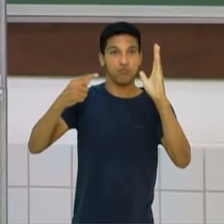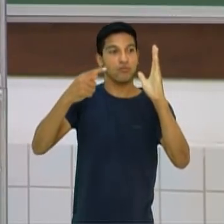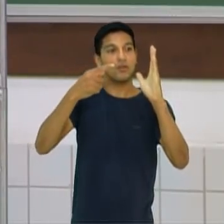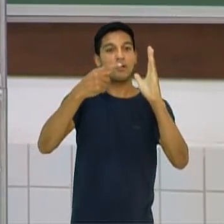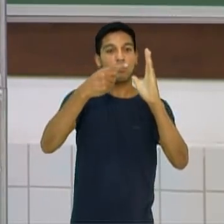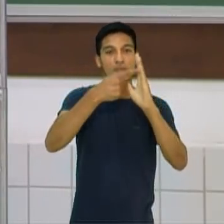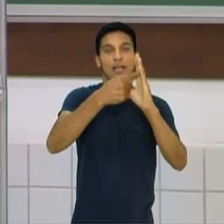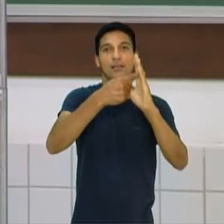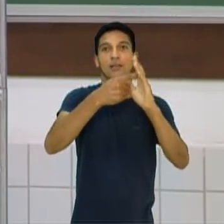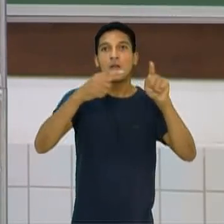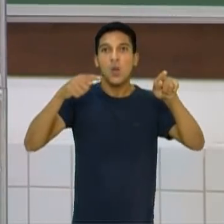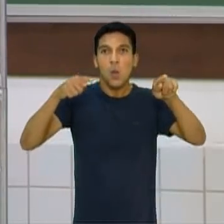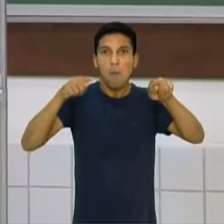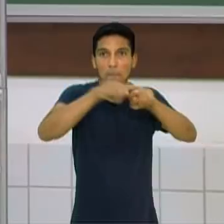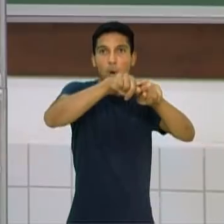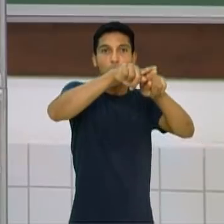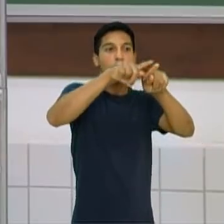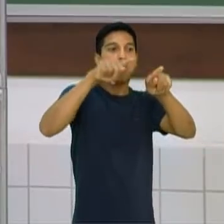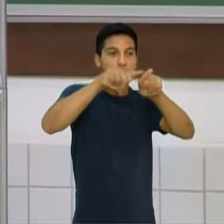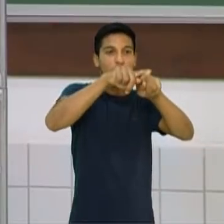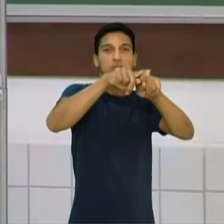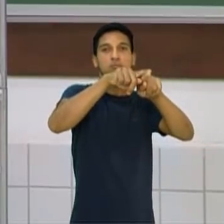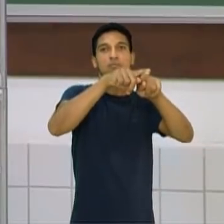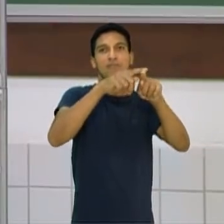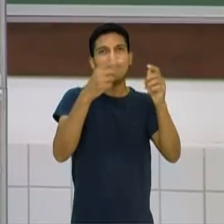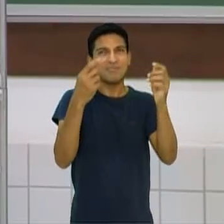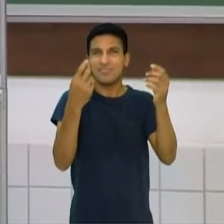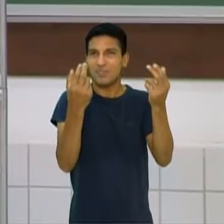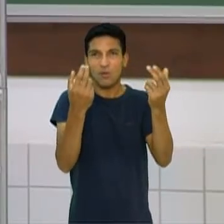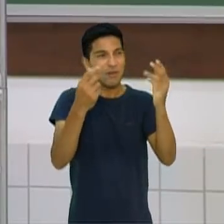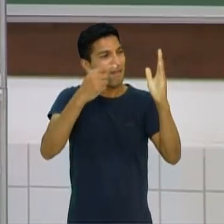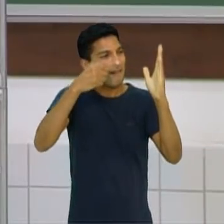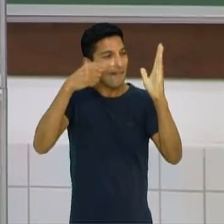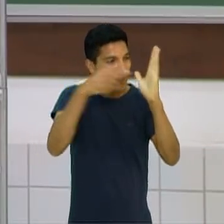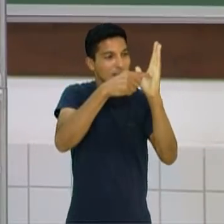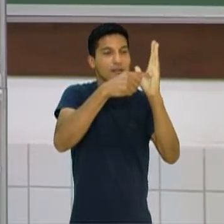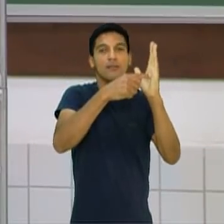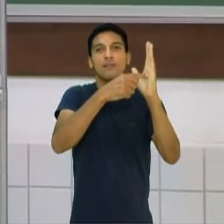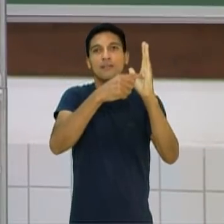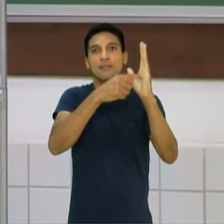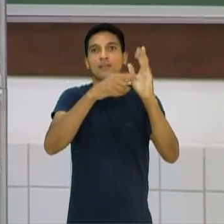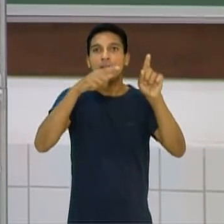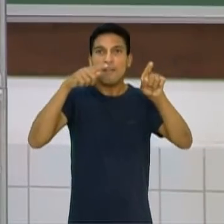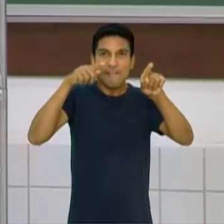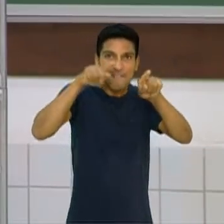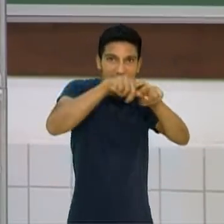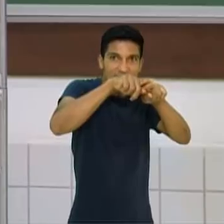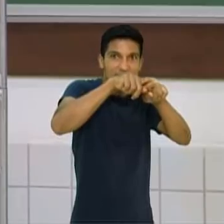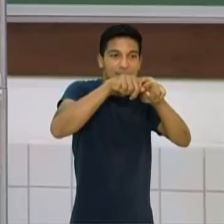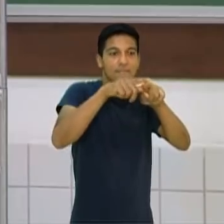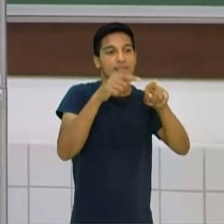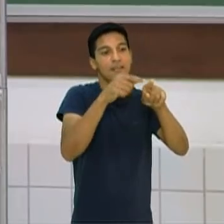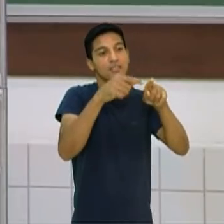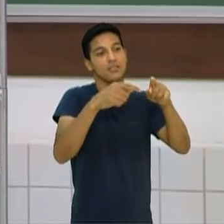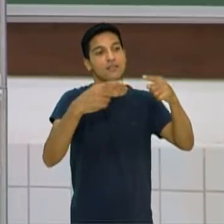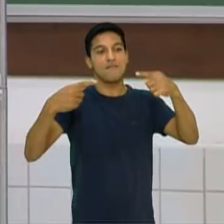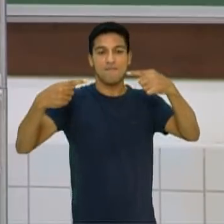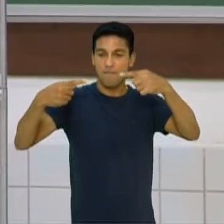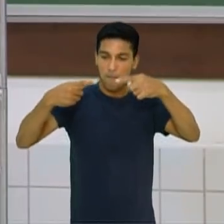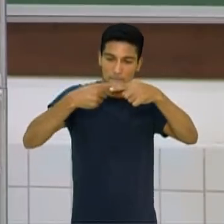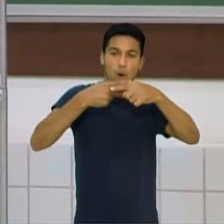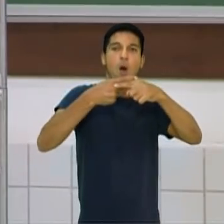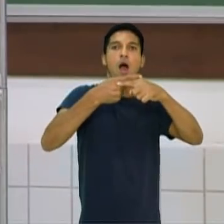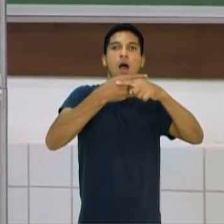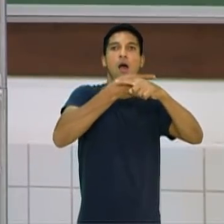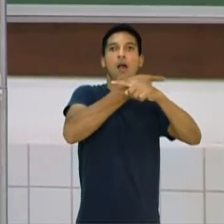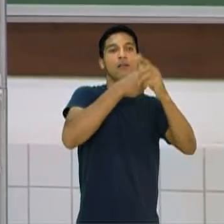arqueiro consegue acertar exatamente essa flecha que já está no alvo e racha essa flecha ao